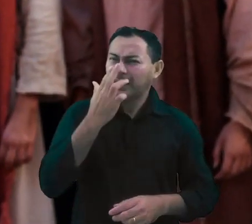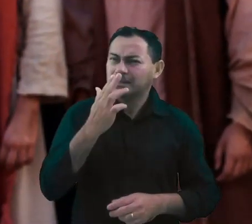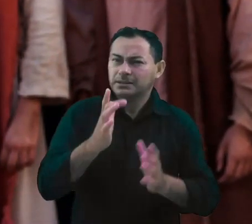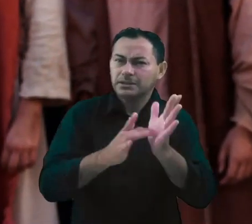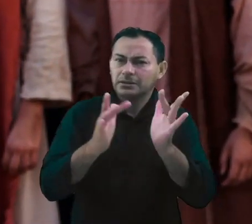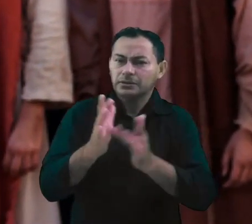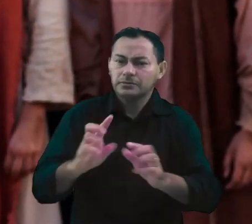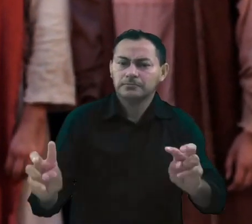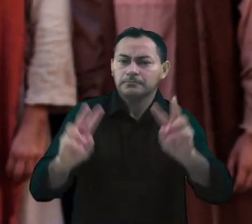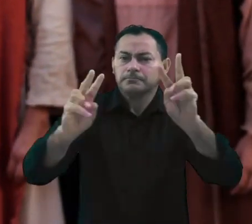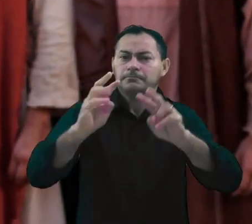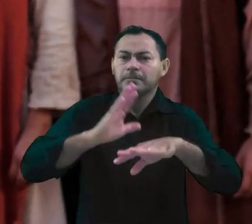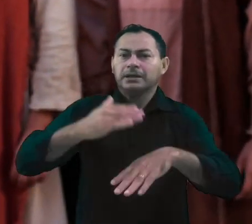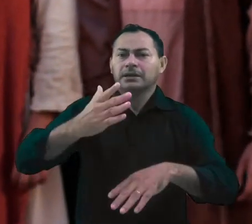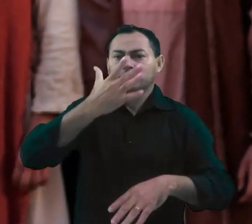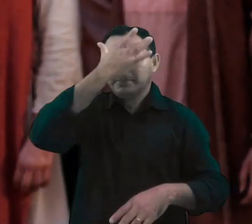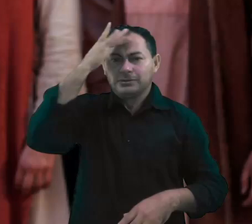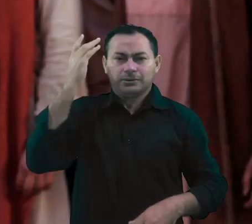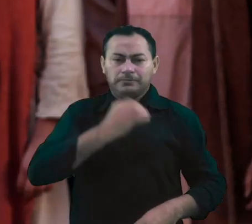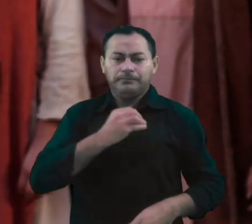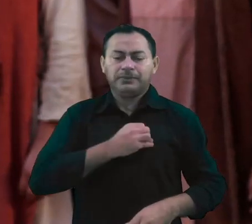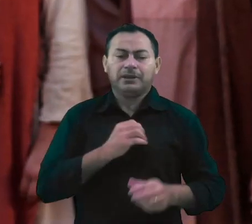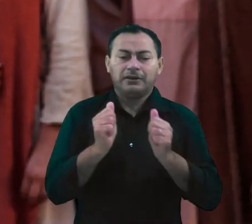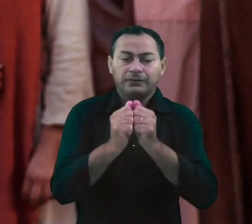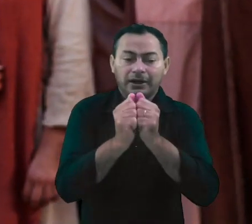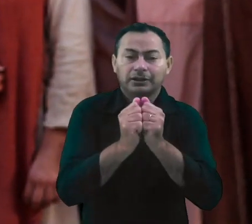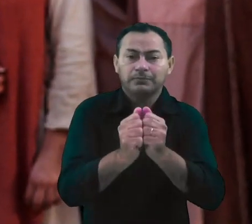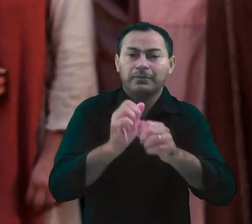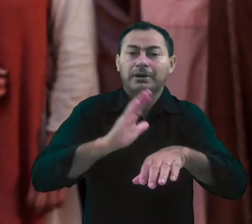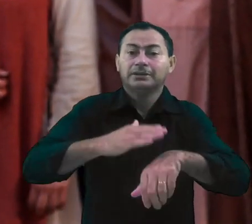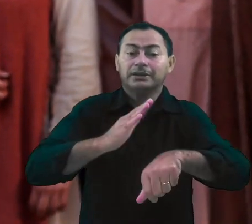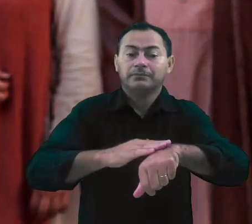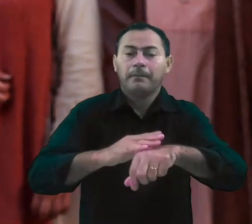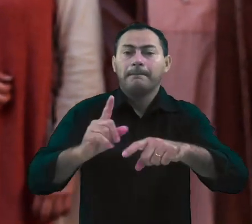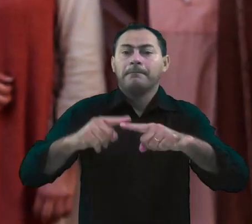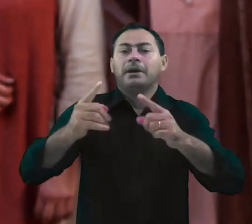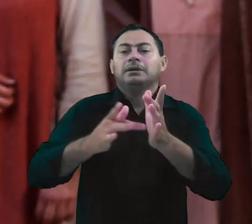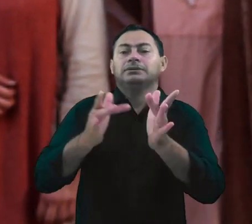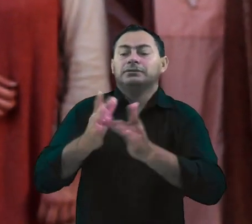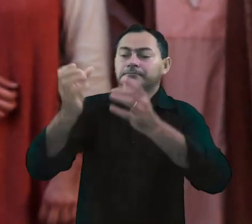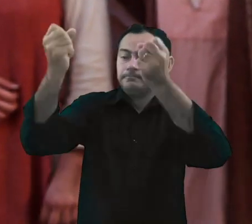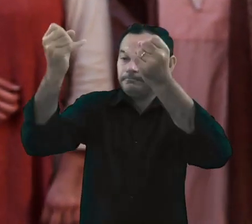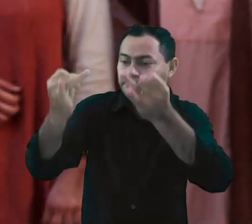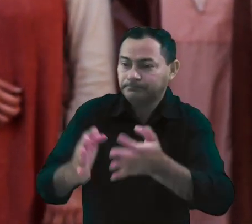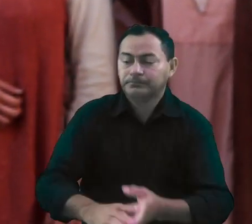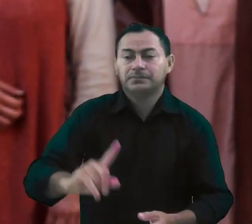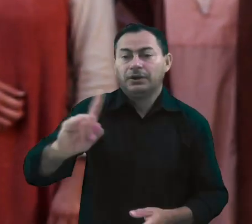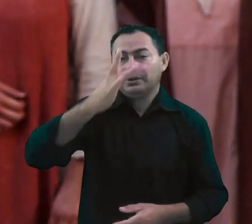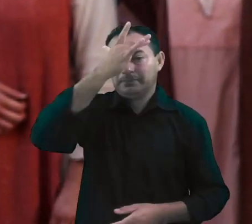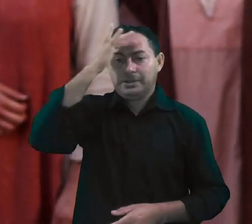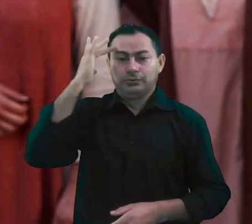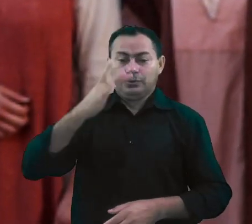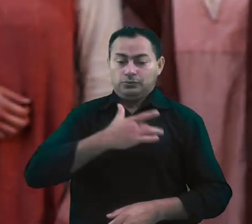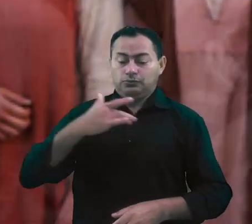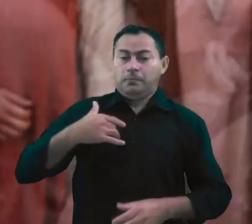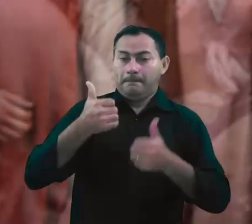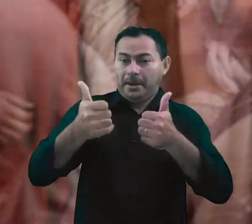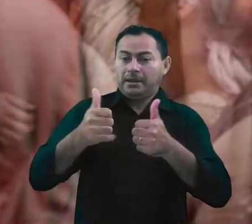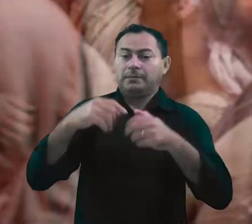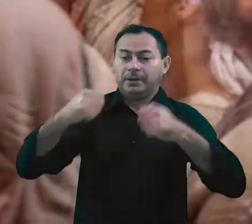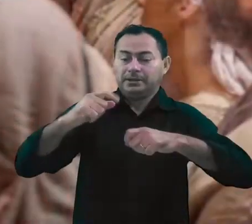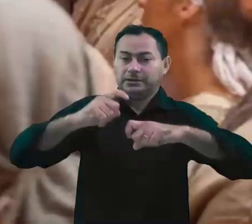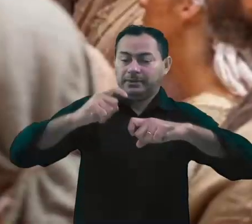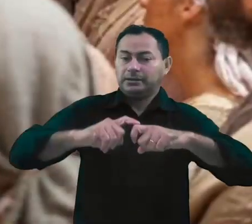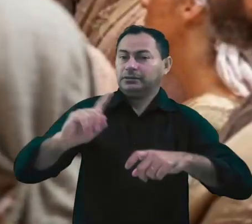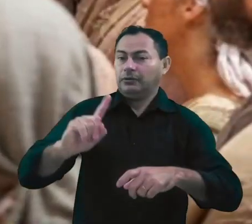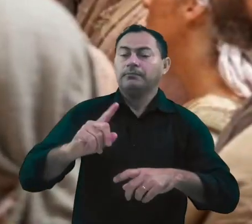Jesus valorizava mais os pecadores, pois passava mais tempo com eles. Mas Jesus lhes explicou que não são os sãos que precisam de